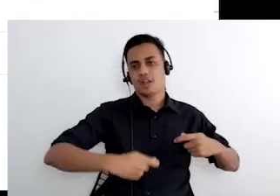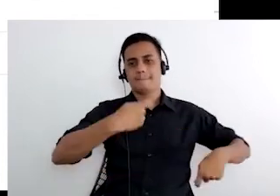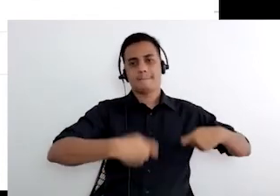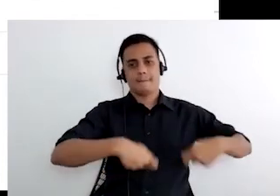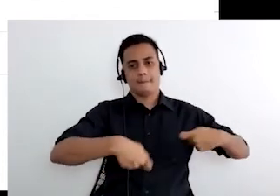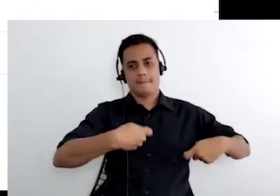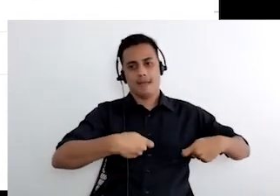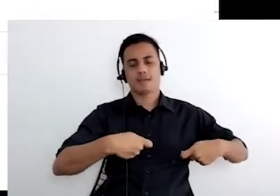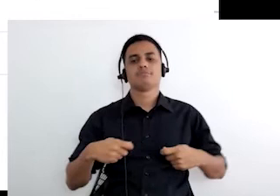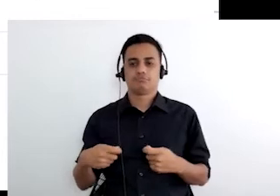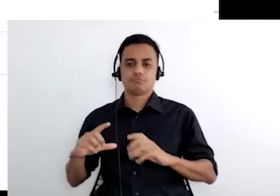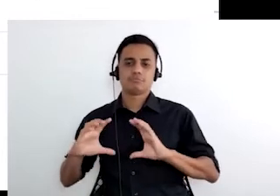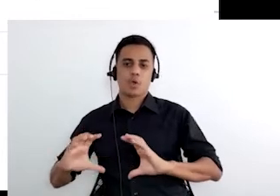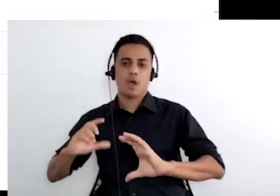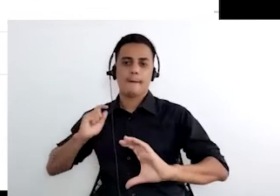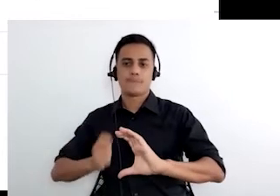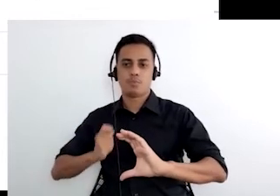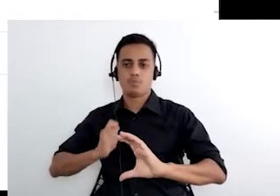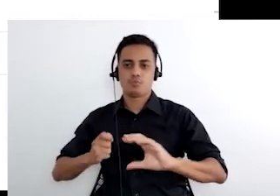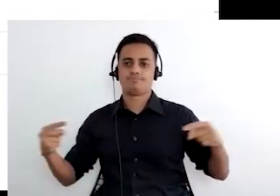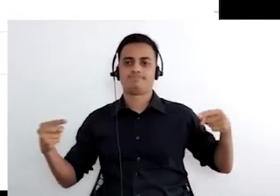aqui uma pausa de um...